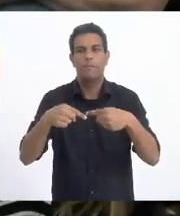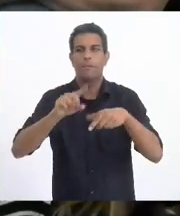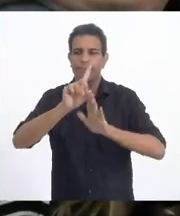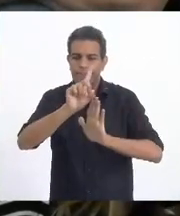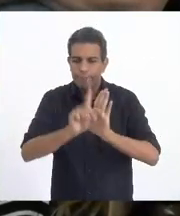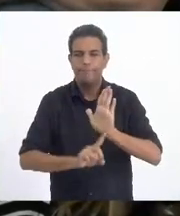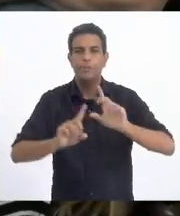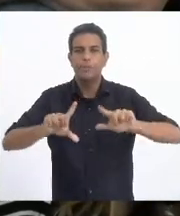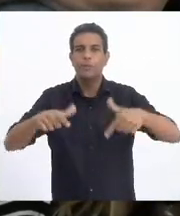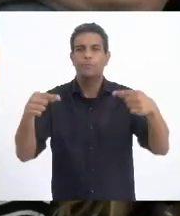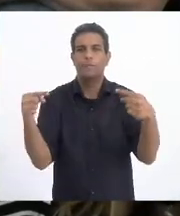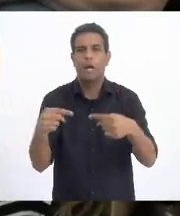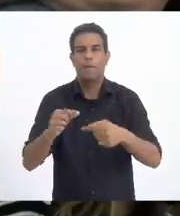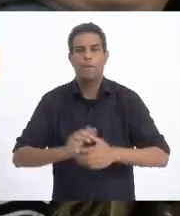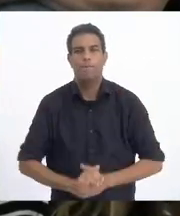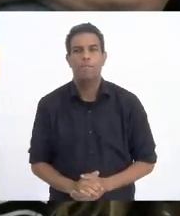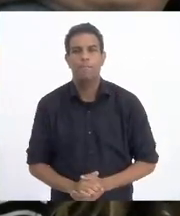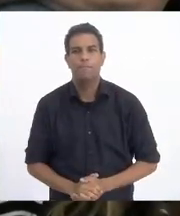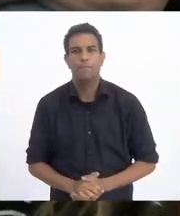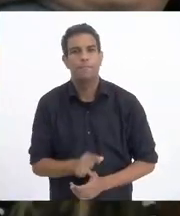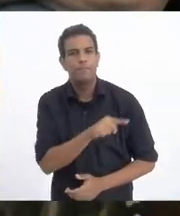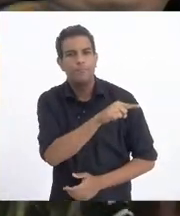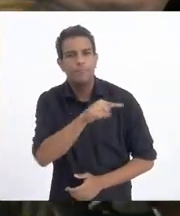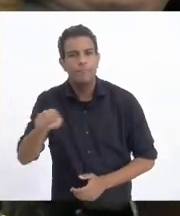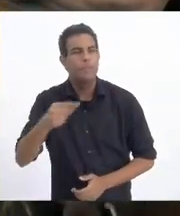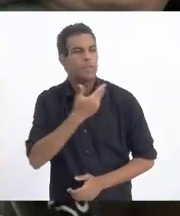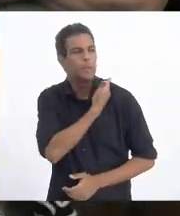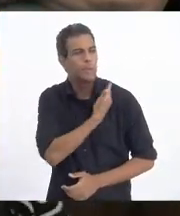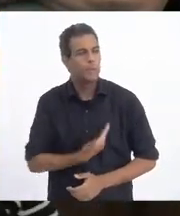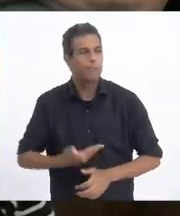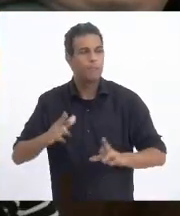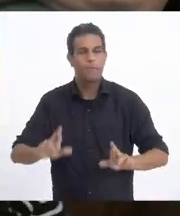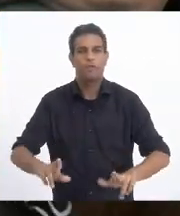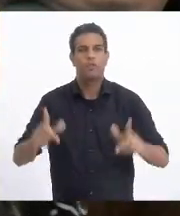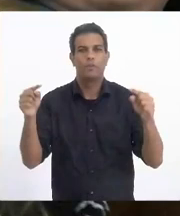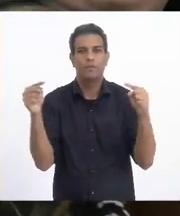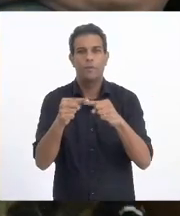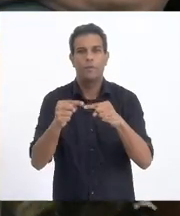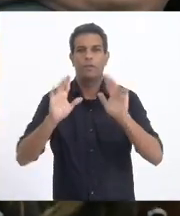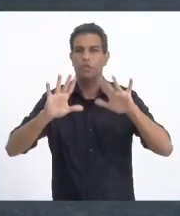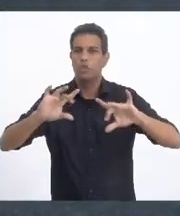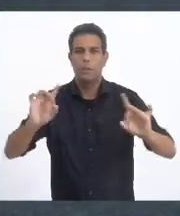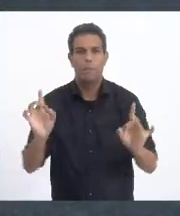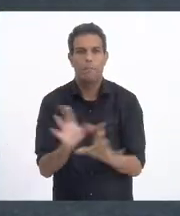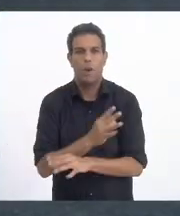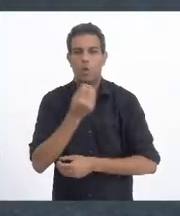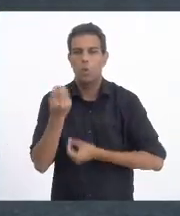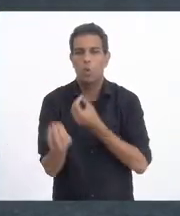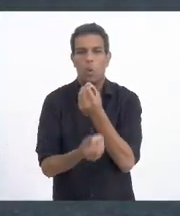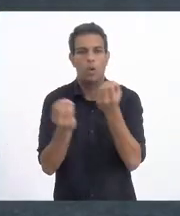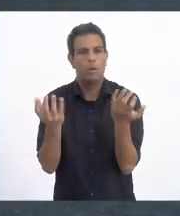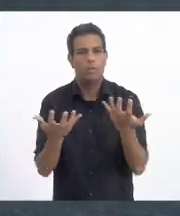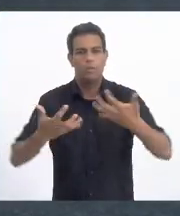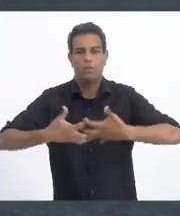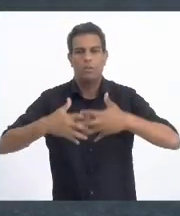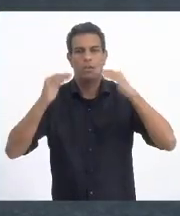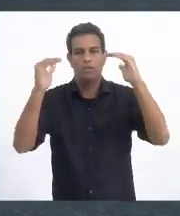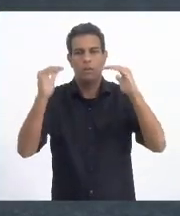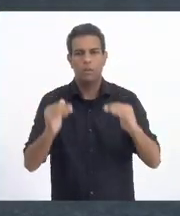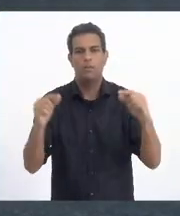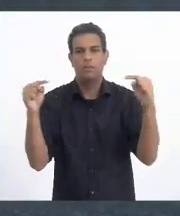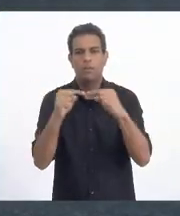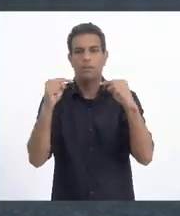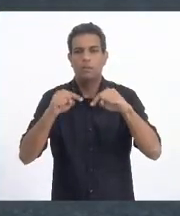demandados a cumprir algo. Caberia ao governo fazer de maneira diferente. Mas o que foi feito, foi feito. Não cabe agora aqui a gente derramar